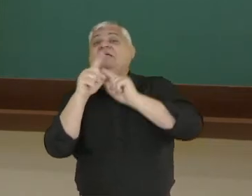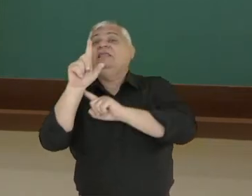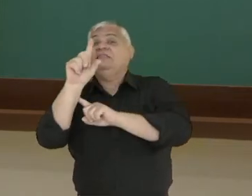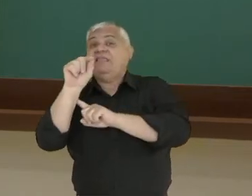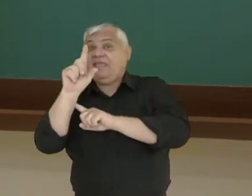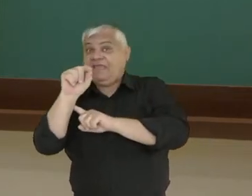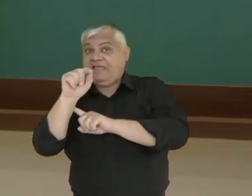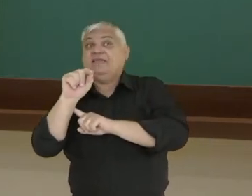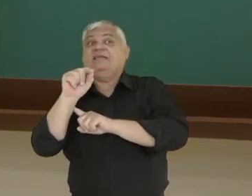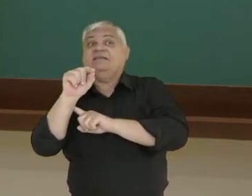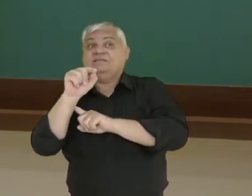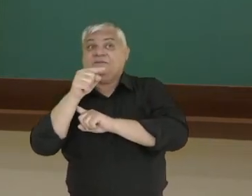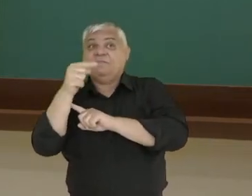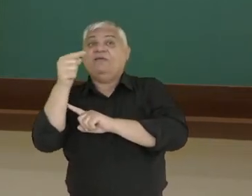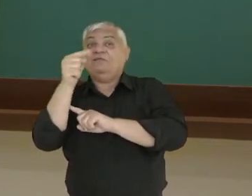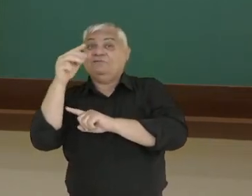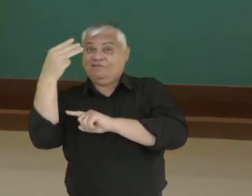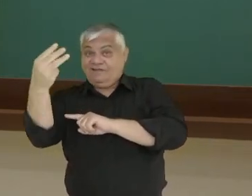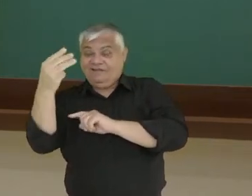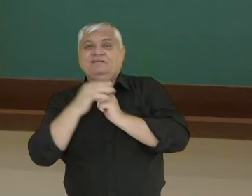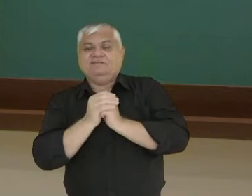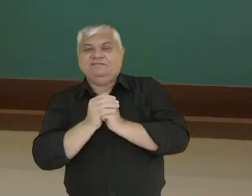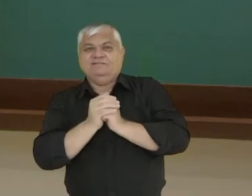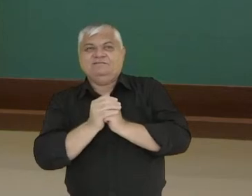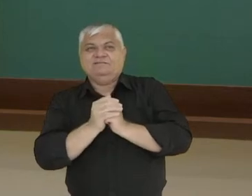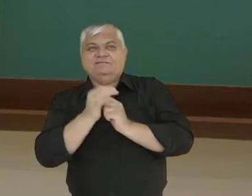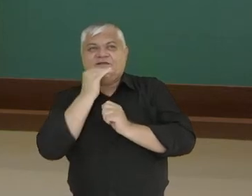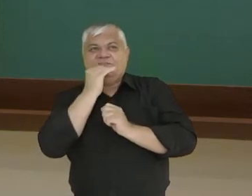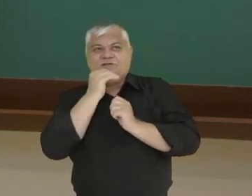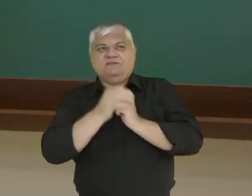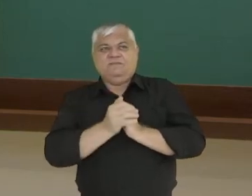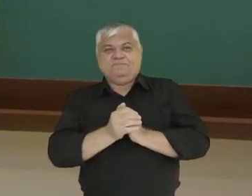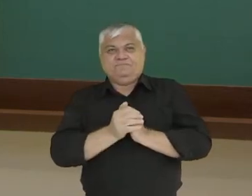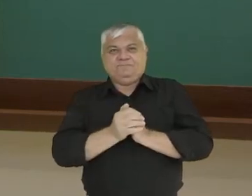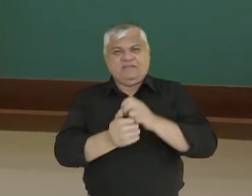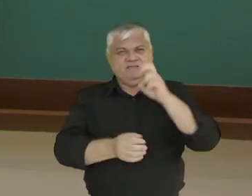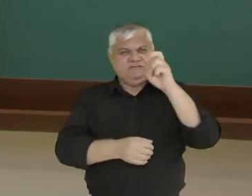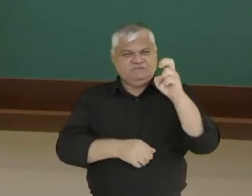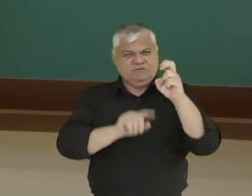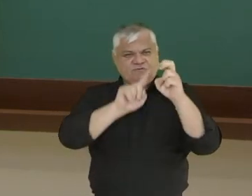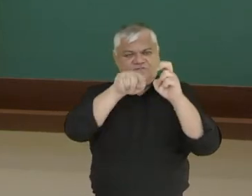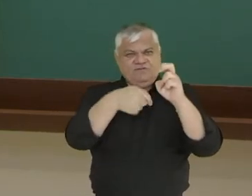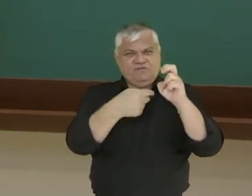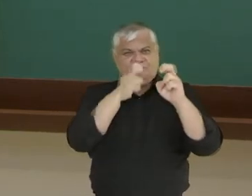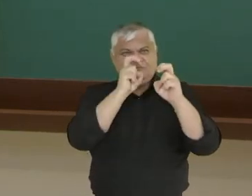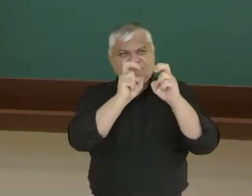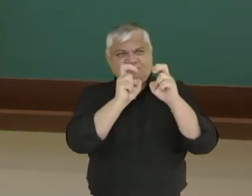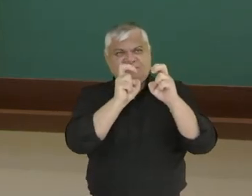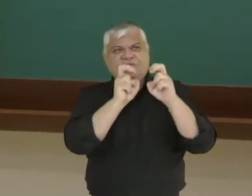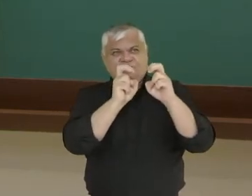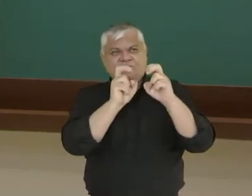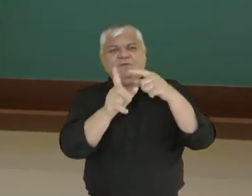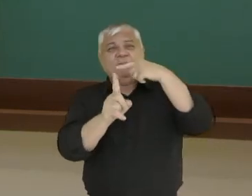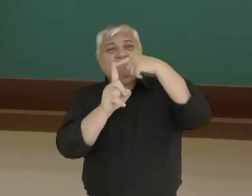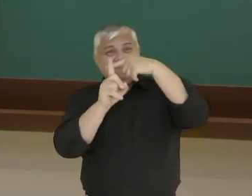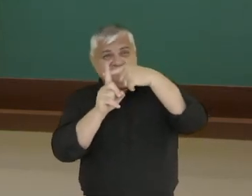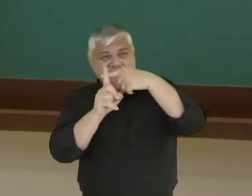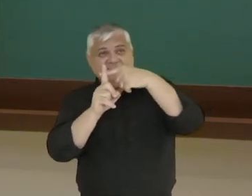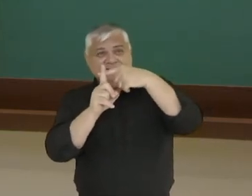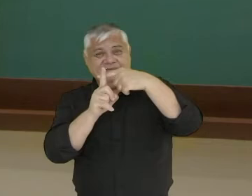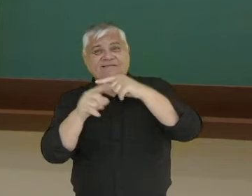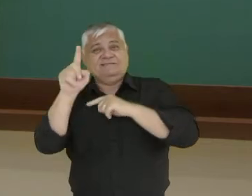vou calcular o logaritmo de cada um deles separado e somar. Então ficou menos log de